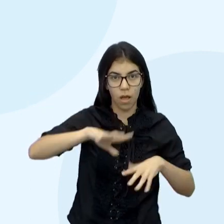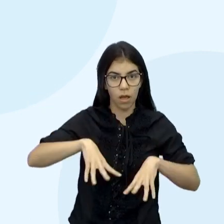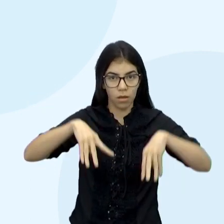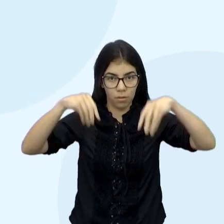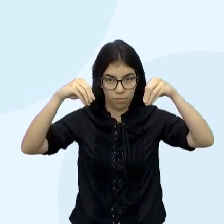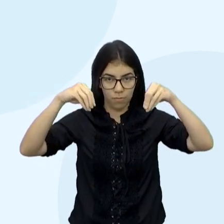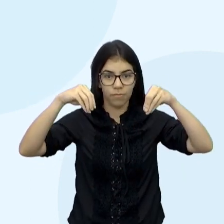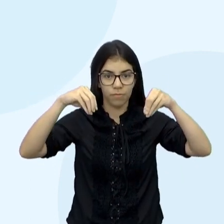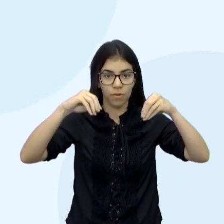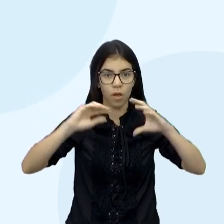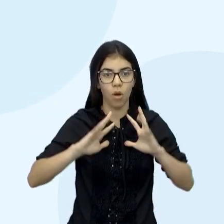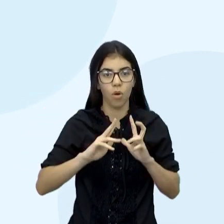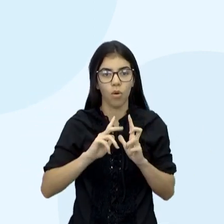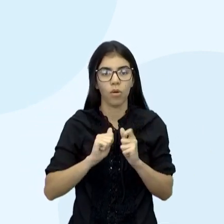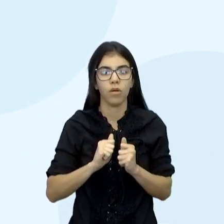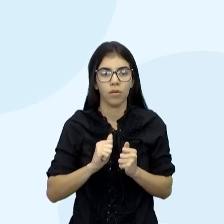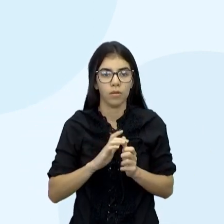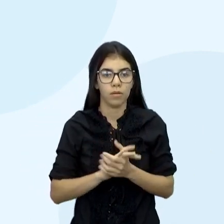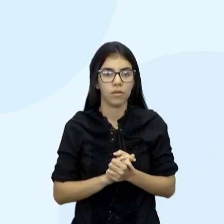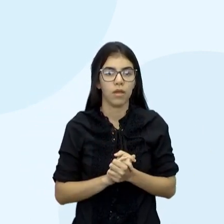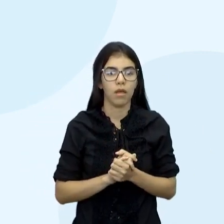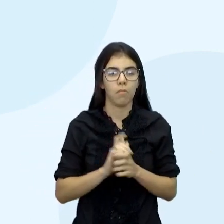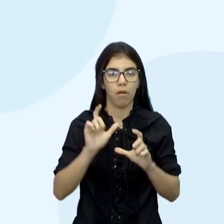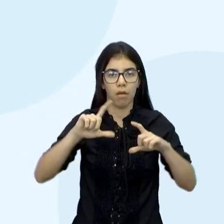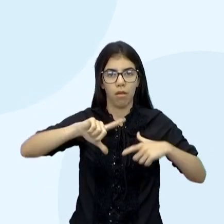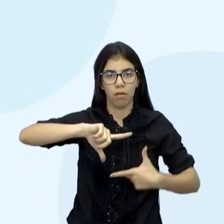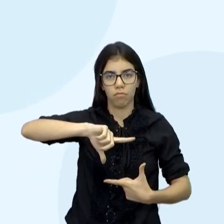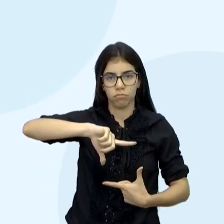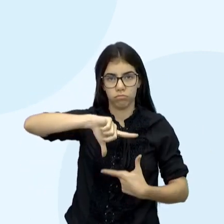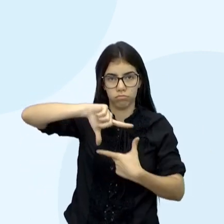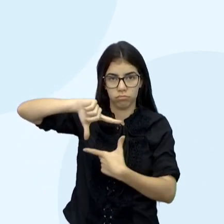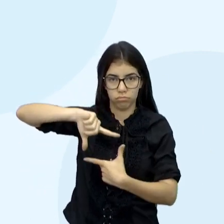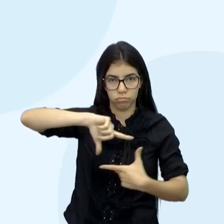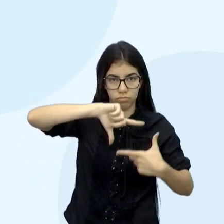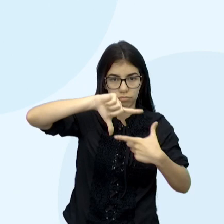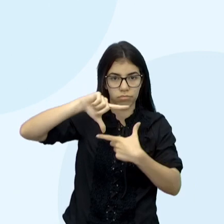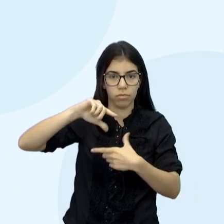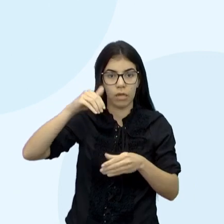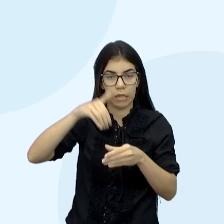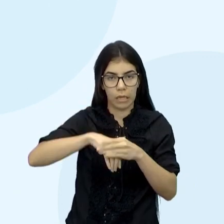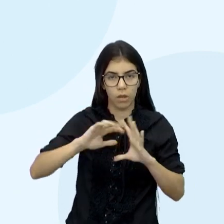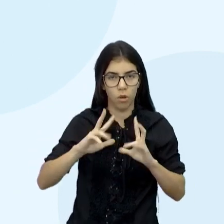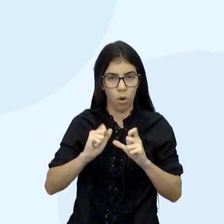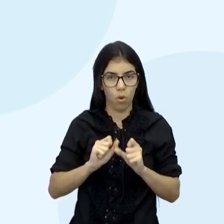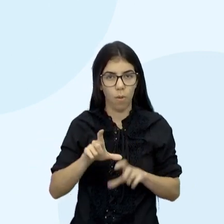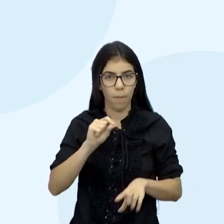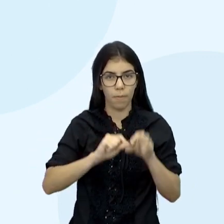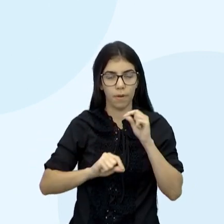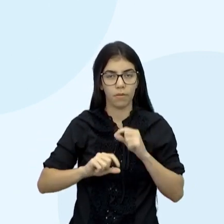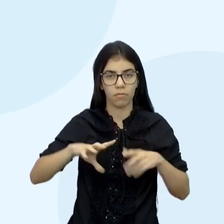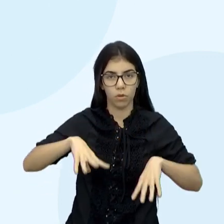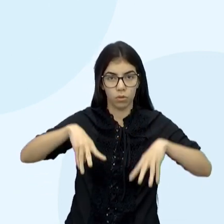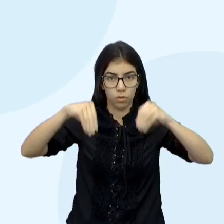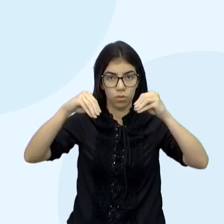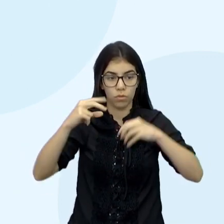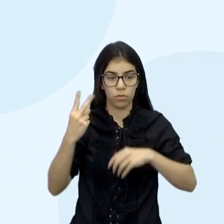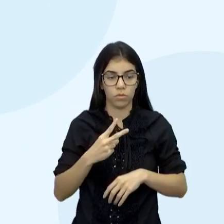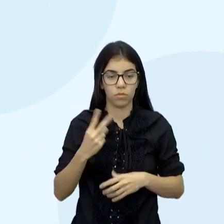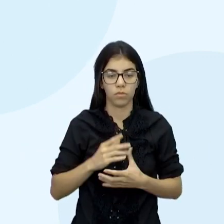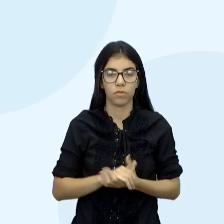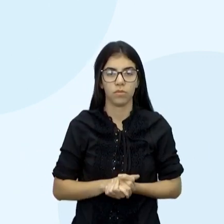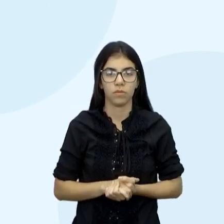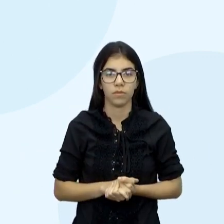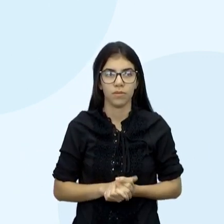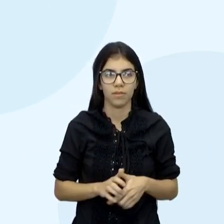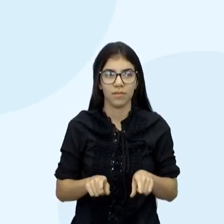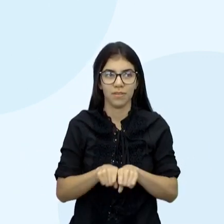tá dentro do tudo, mas poderia estar em outro lugar também, tá? Mas eu peguei tudo. Dentro do tudo eu vou procurar o Castelo 2, é o Castle 2 que tá aqui, tá bom?